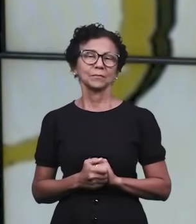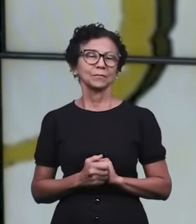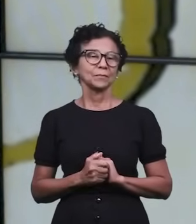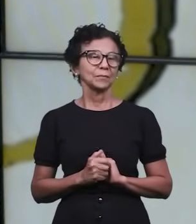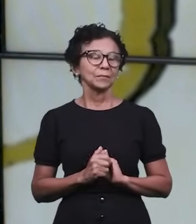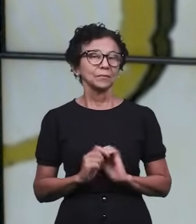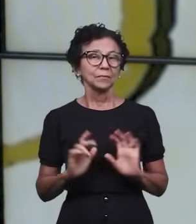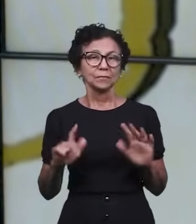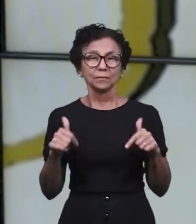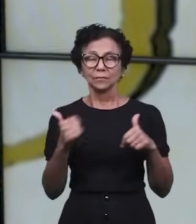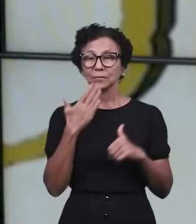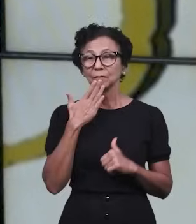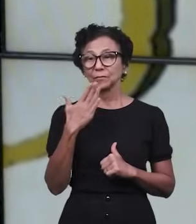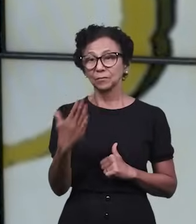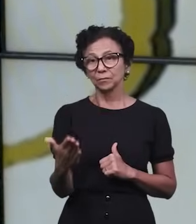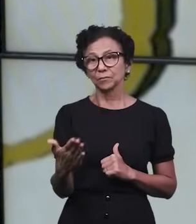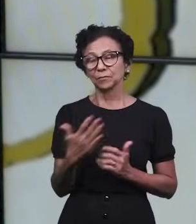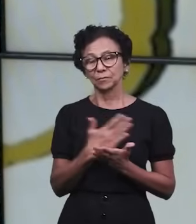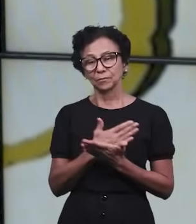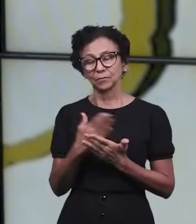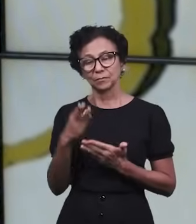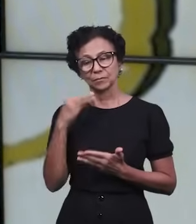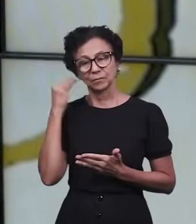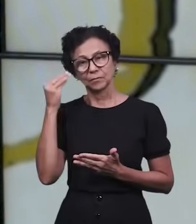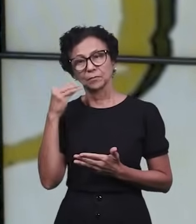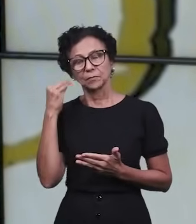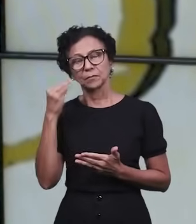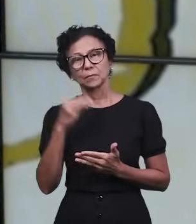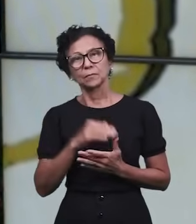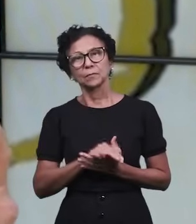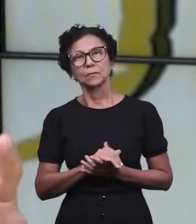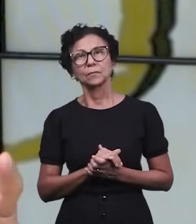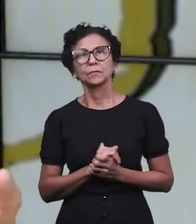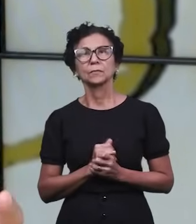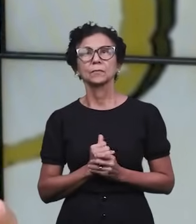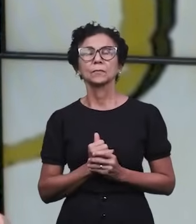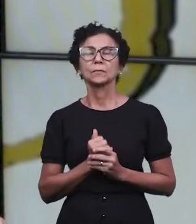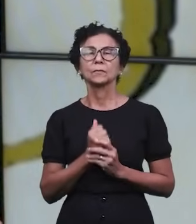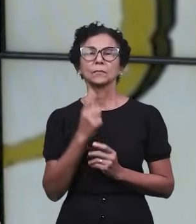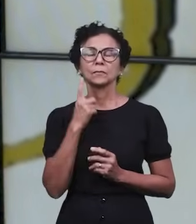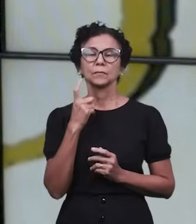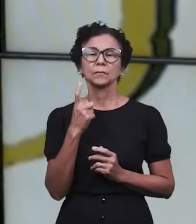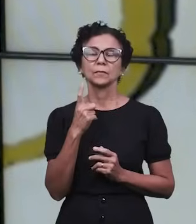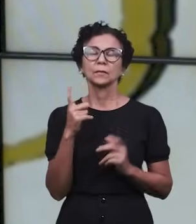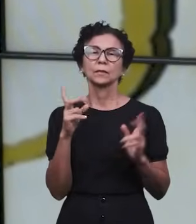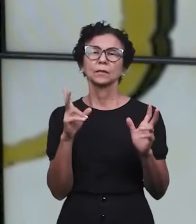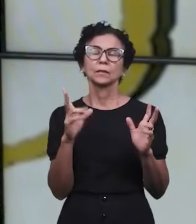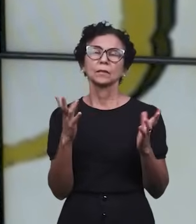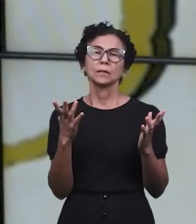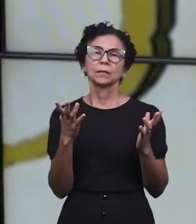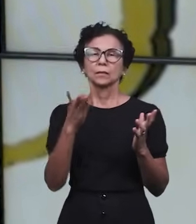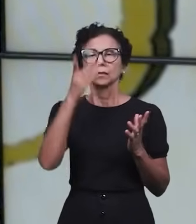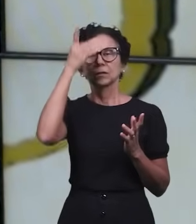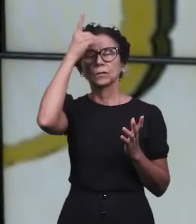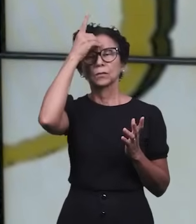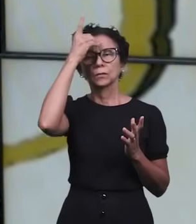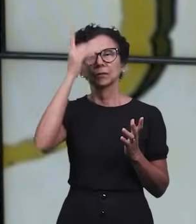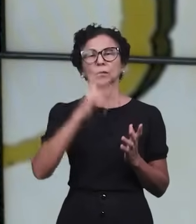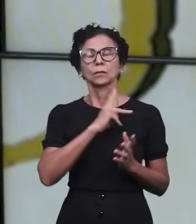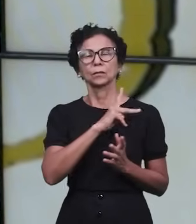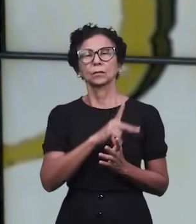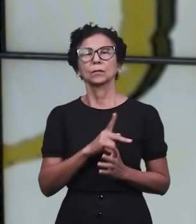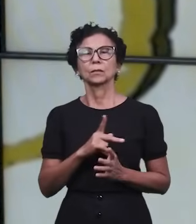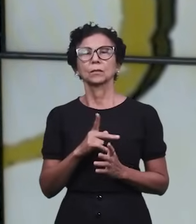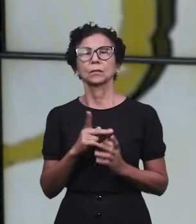se mover em favor dela e aí começam as experiências. O que é interessante em relação aos dons é que sempre quando Paulo